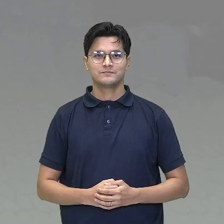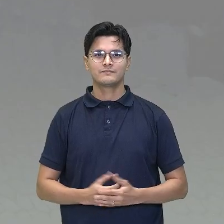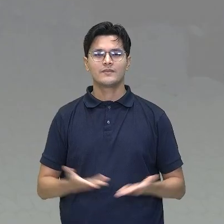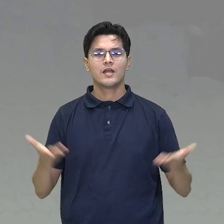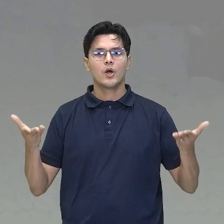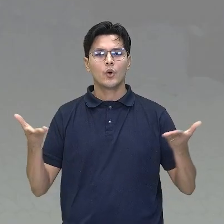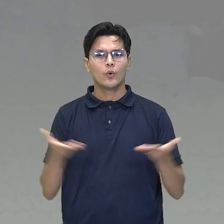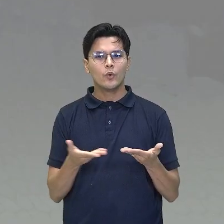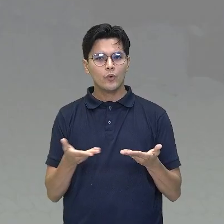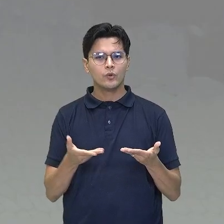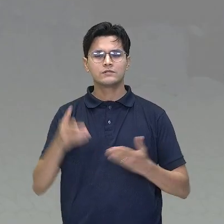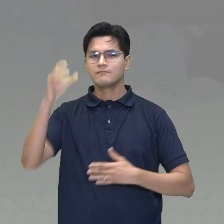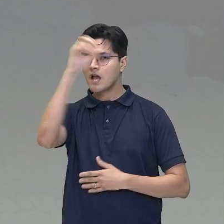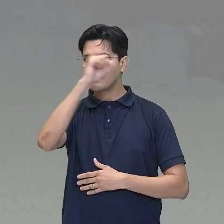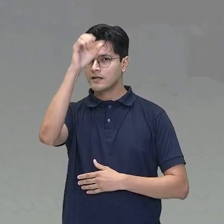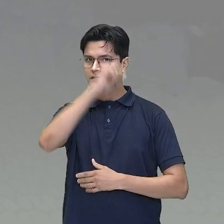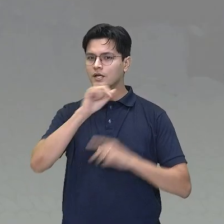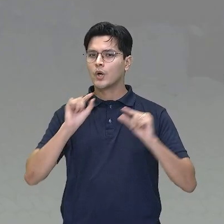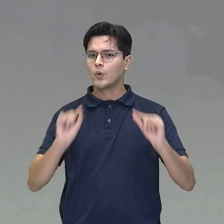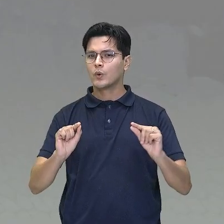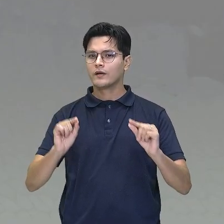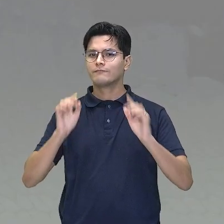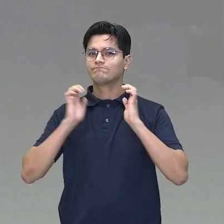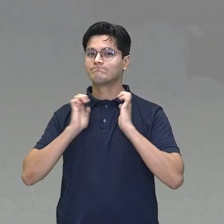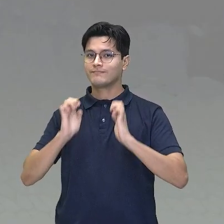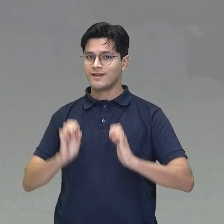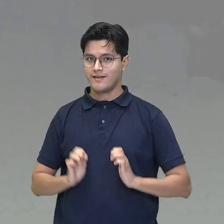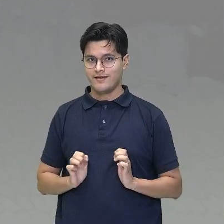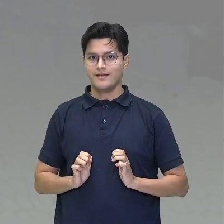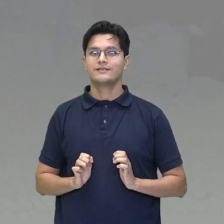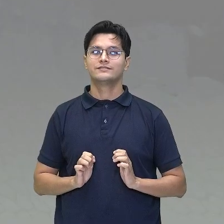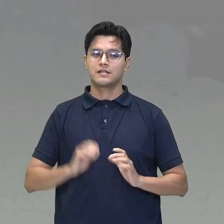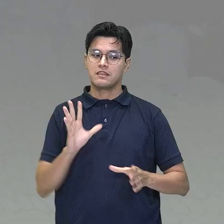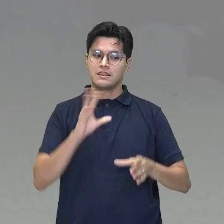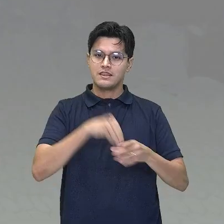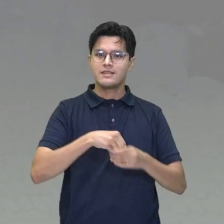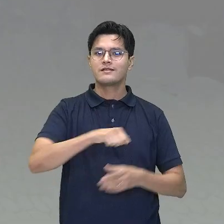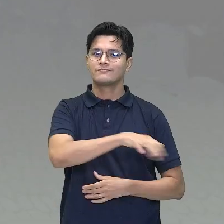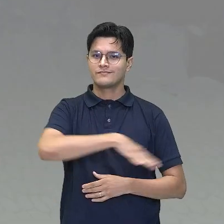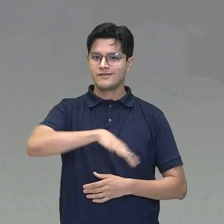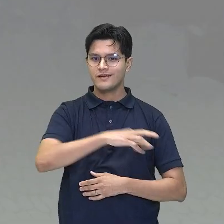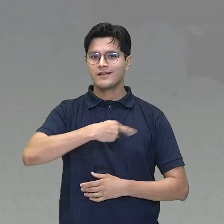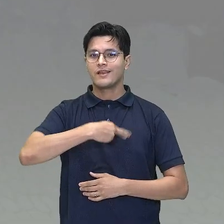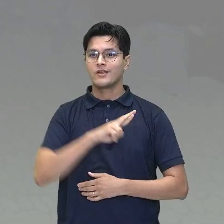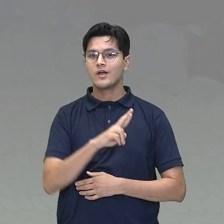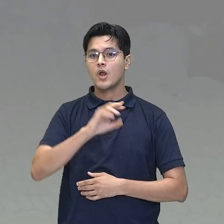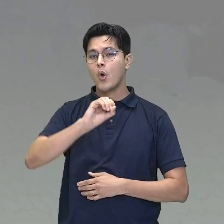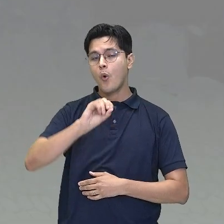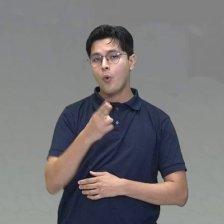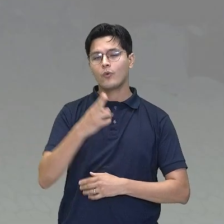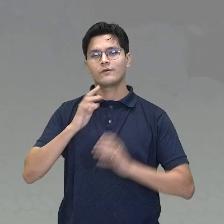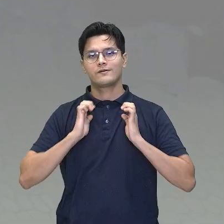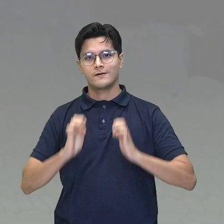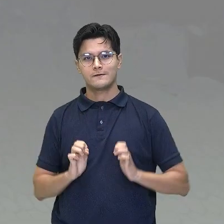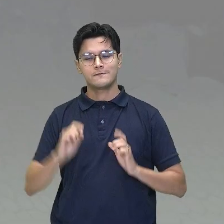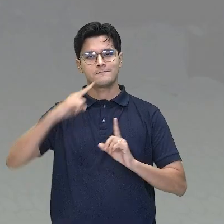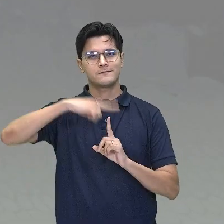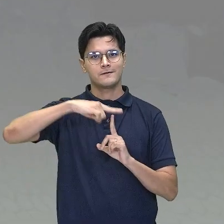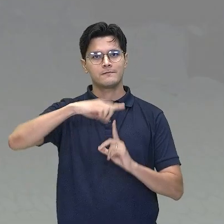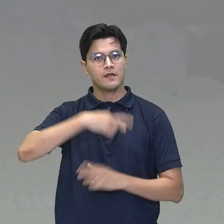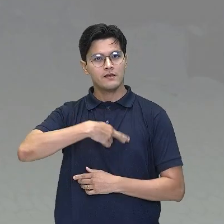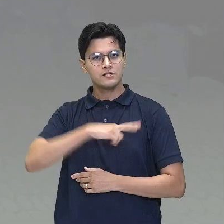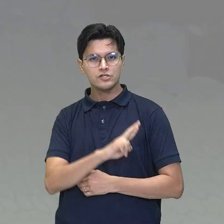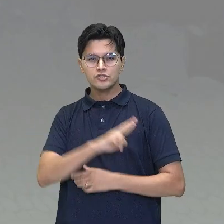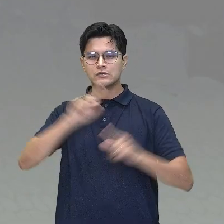trabalhar essa questão da ética nas religiões ou da ética religiosa nas diferentes tradições, né? Além